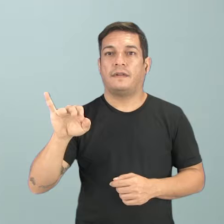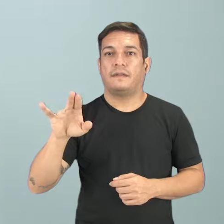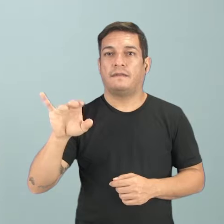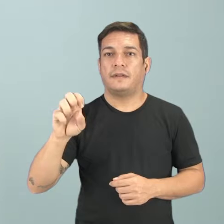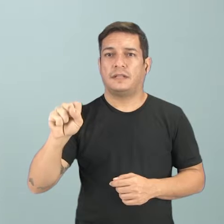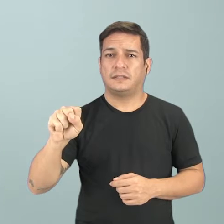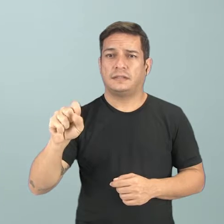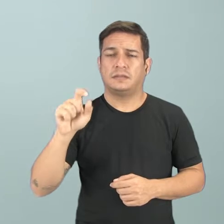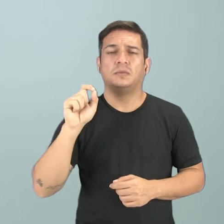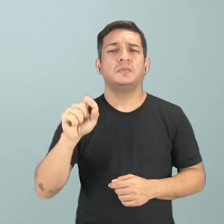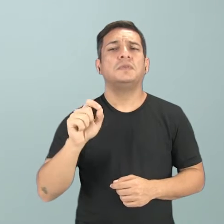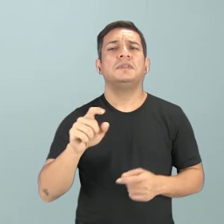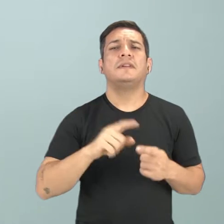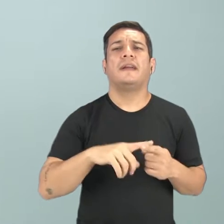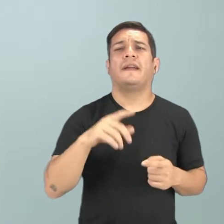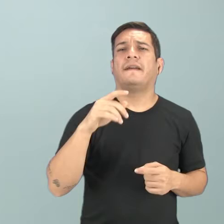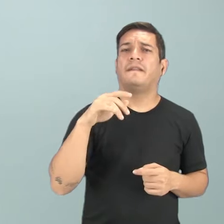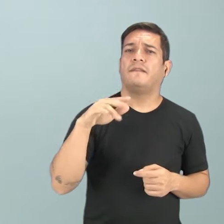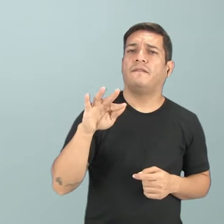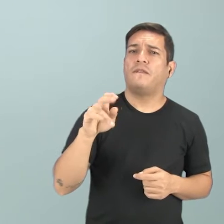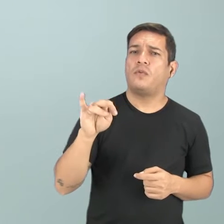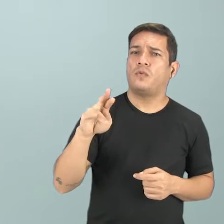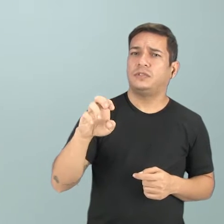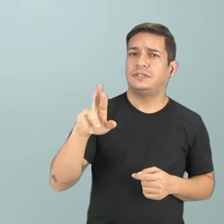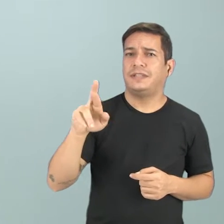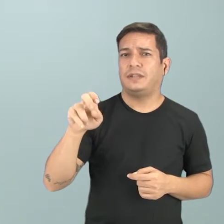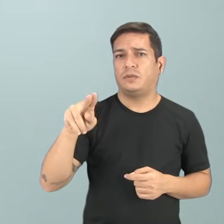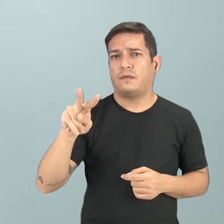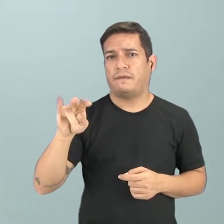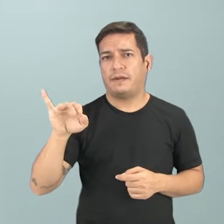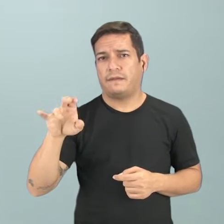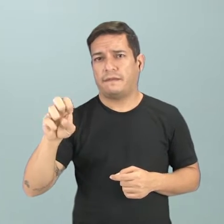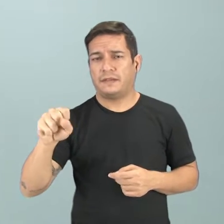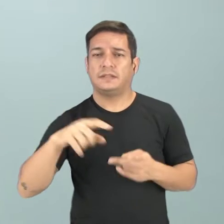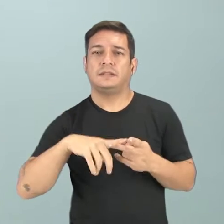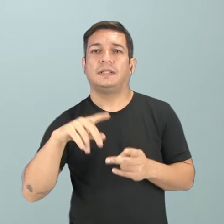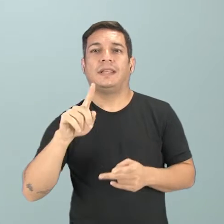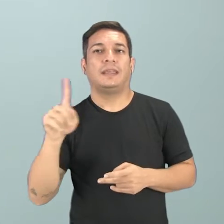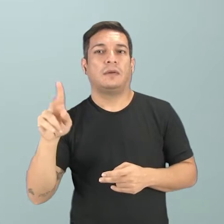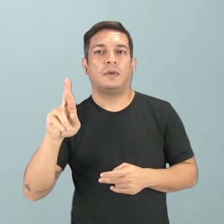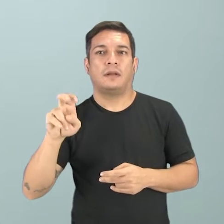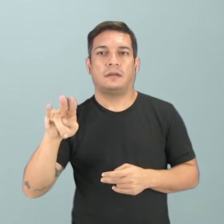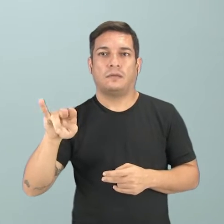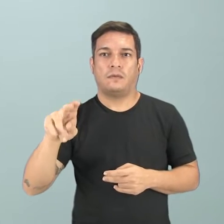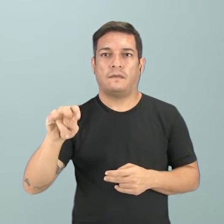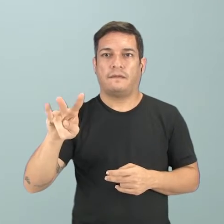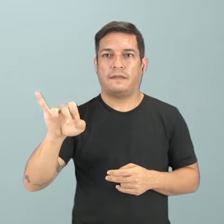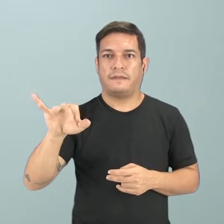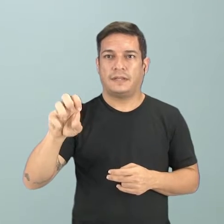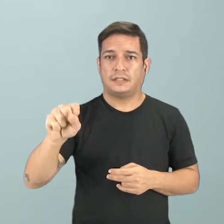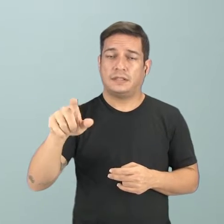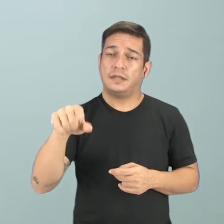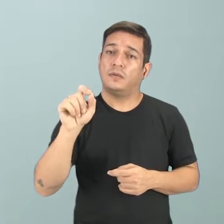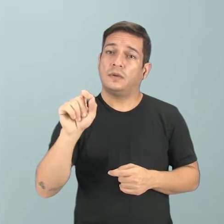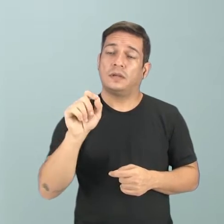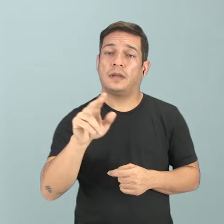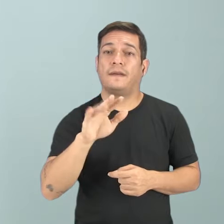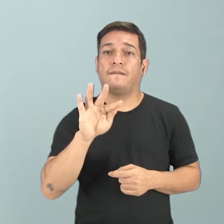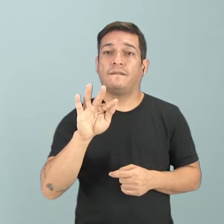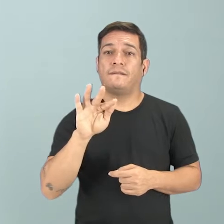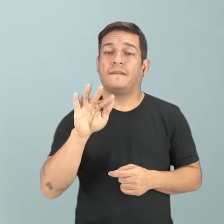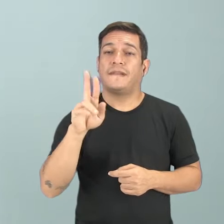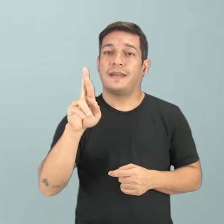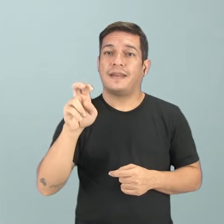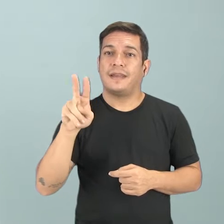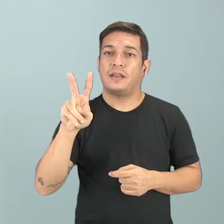são fontes renováveis e fontes não renováveis? O próprio nome já diz. Fontes renováveis é que você